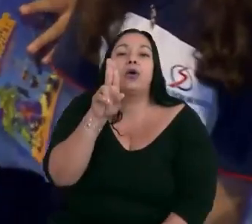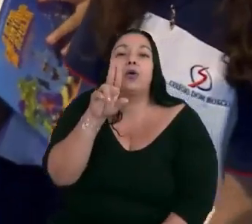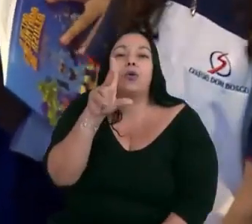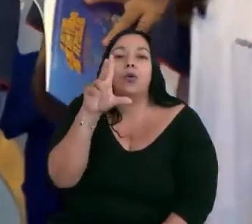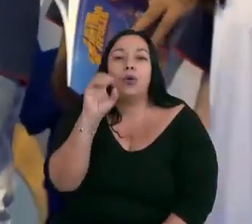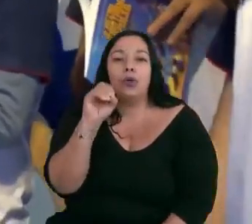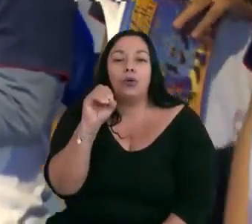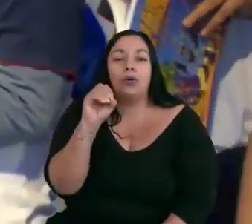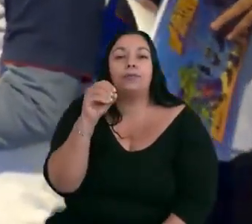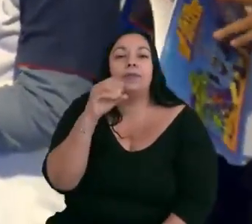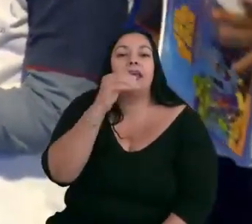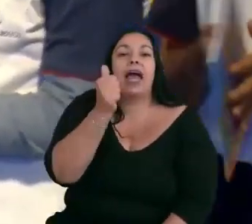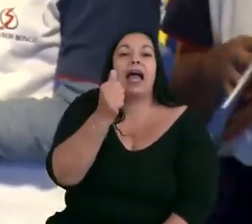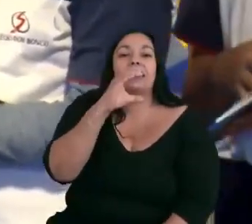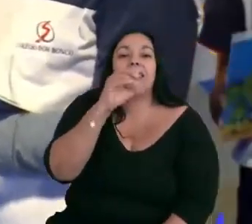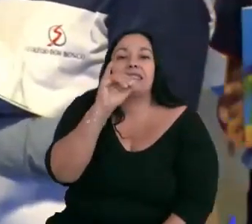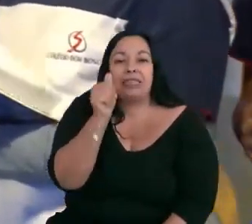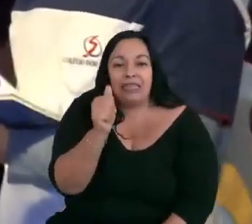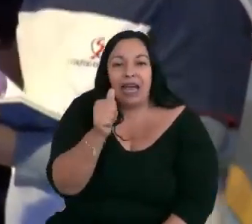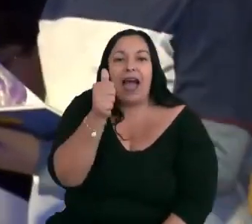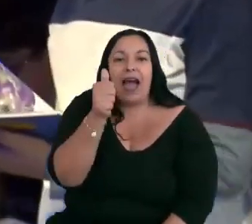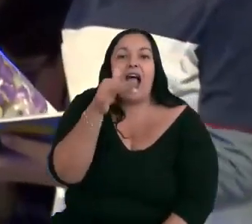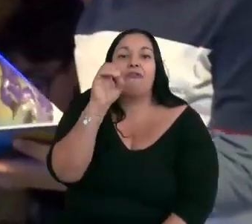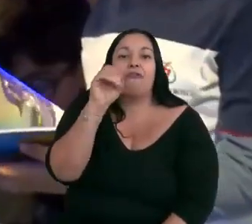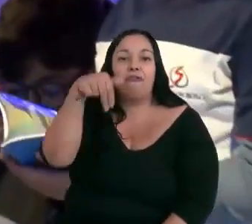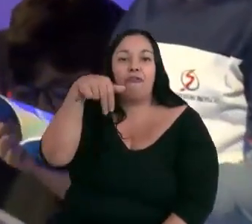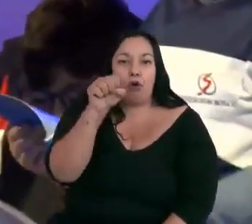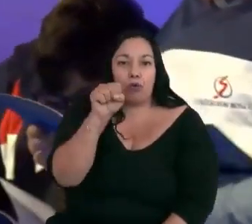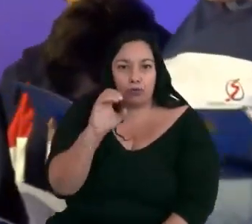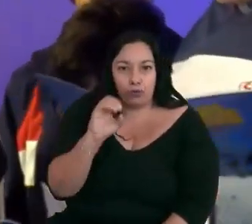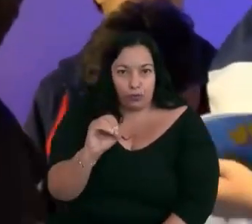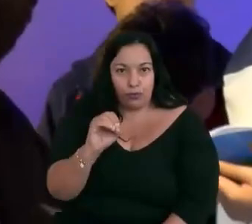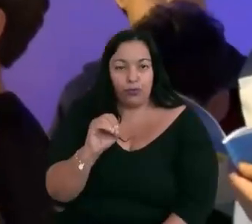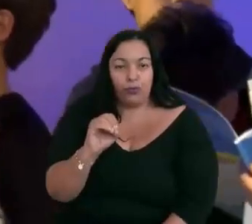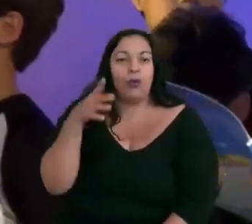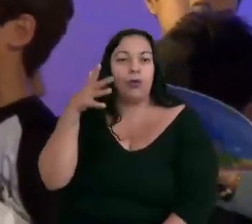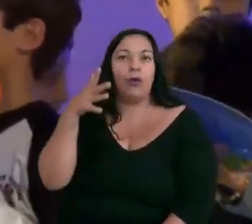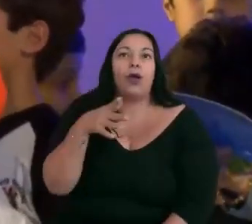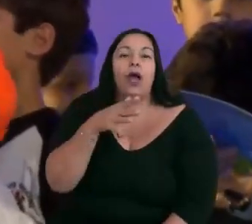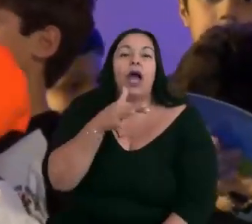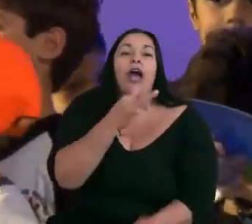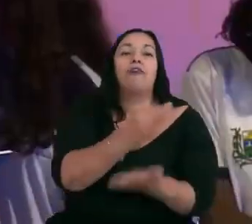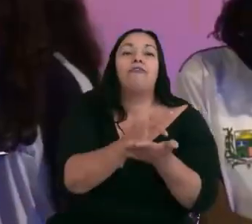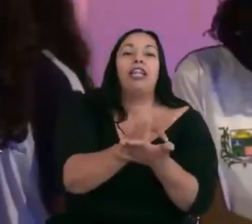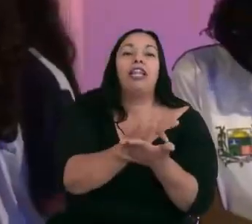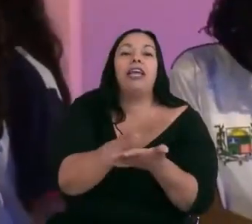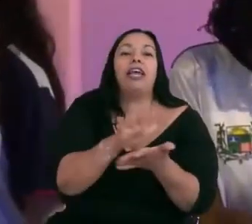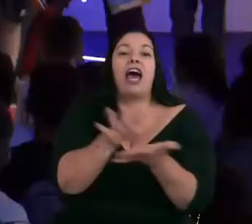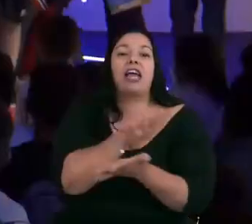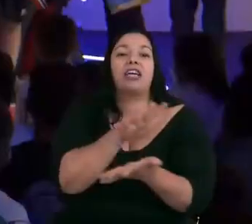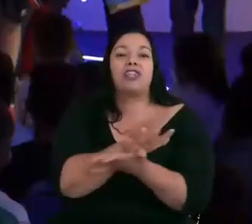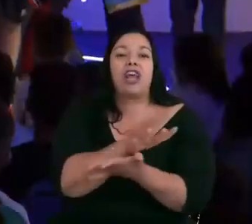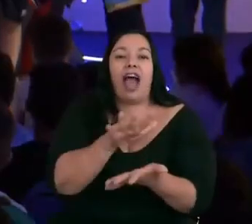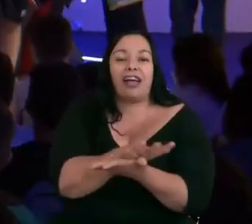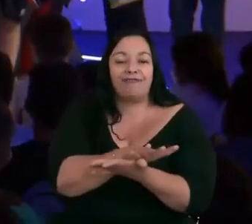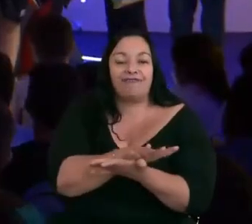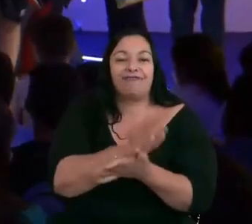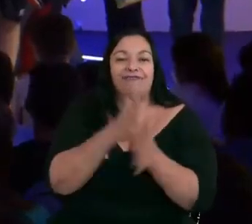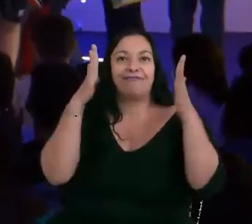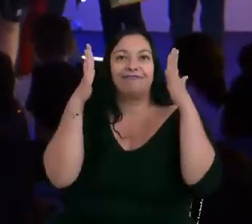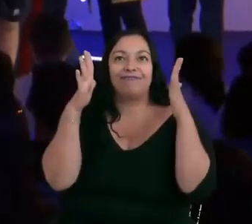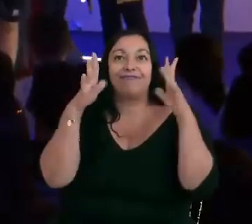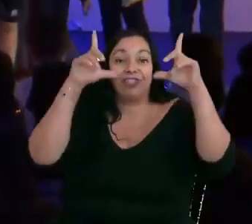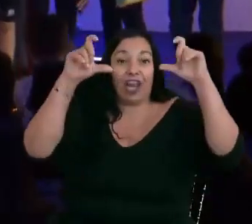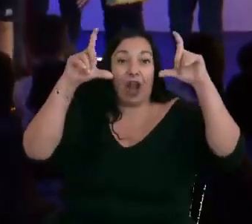Facia, ao Afonso, que promove um evento tão lindo quanto o Flier Achá. Uma Ô, Elisa, salva de palmas para vocês, Vamos tirar viu? Uma selfie?